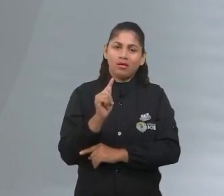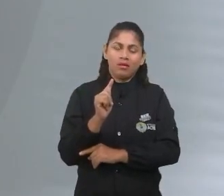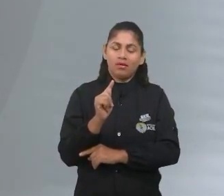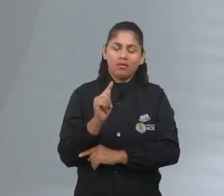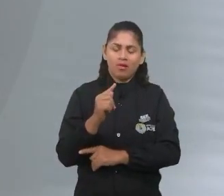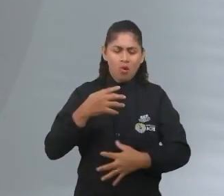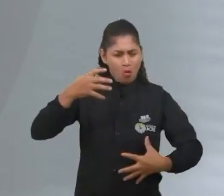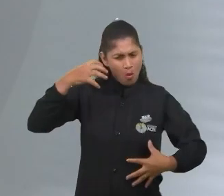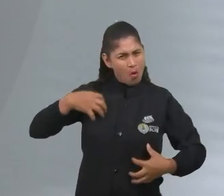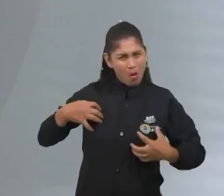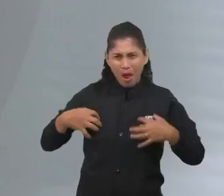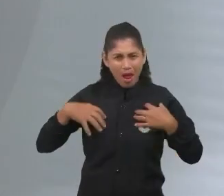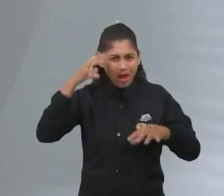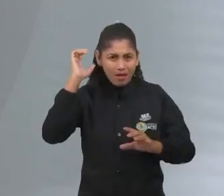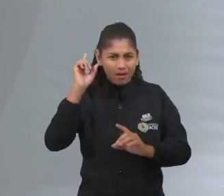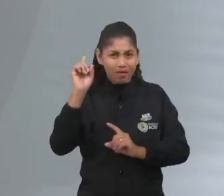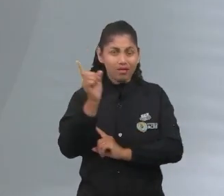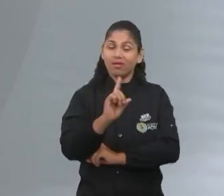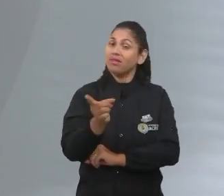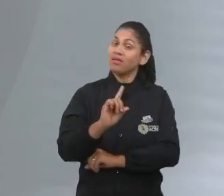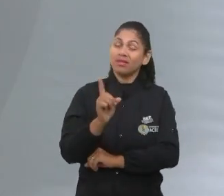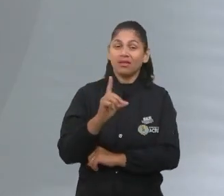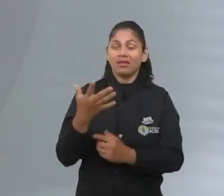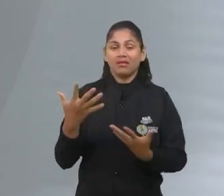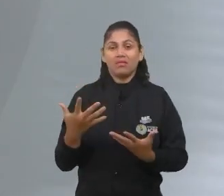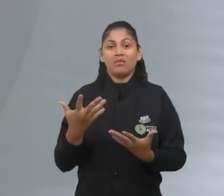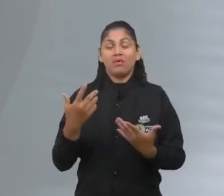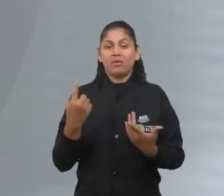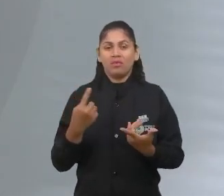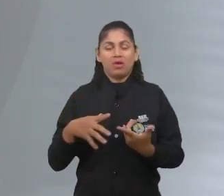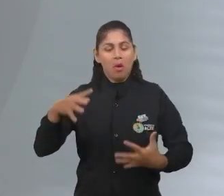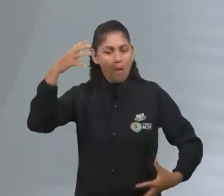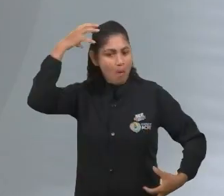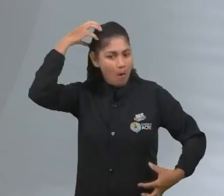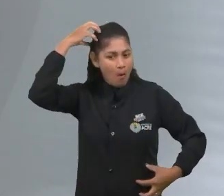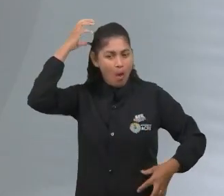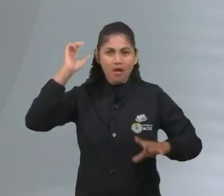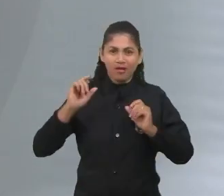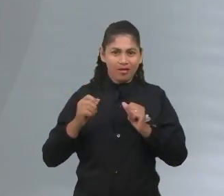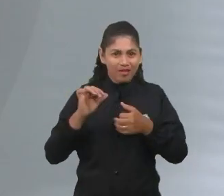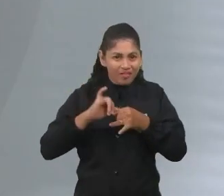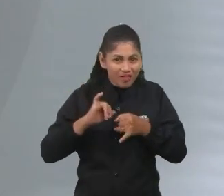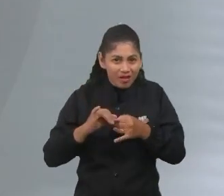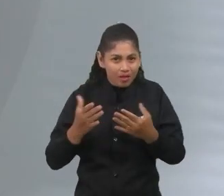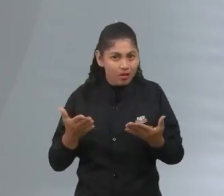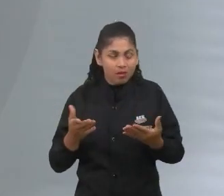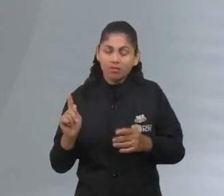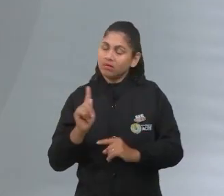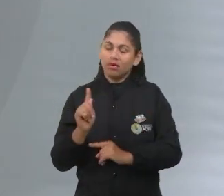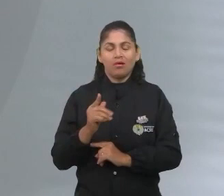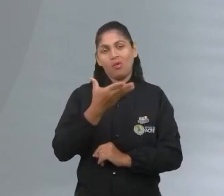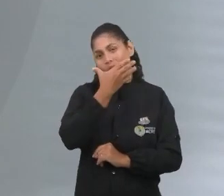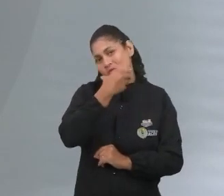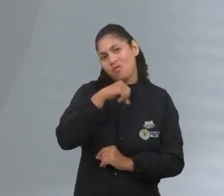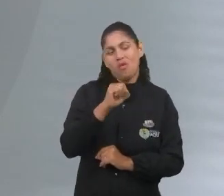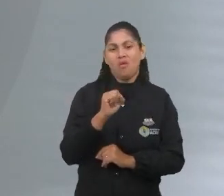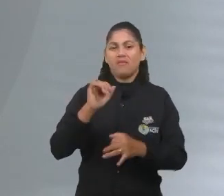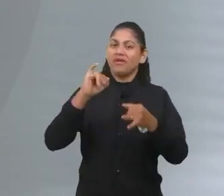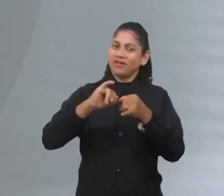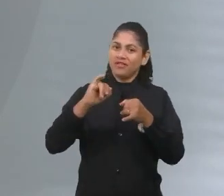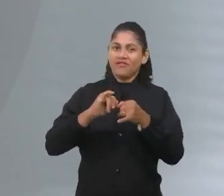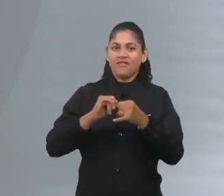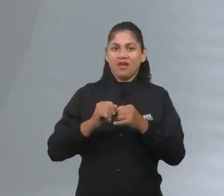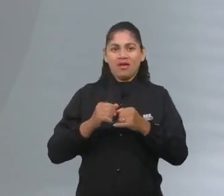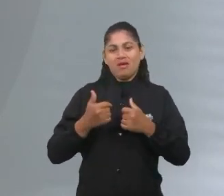e metralhadora foram feitas pelo ser racional, pelo homem. Então, a razão é muito boa,